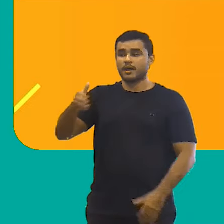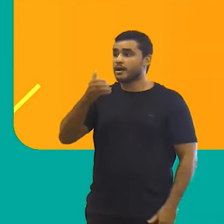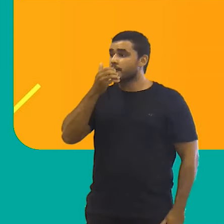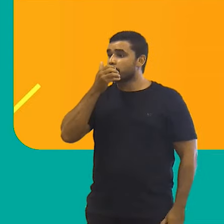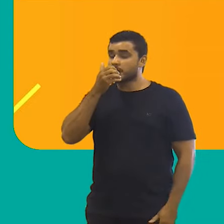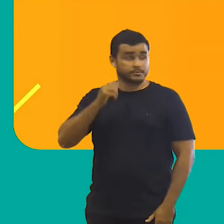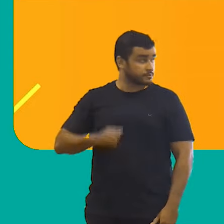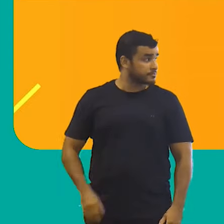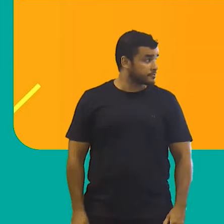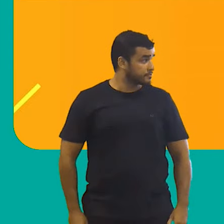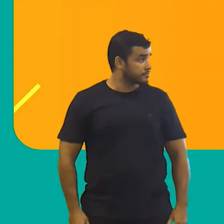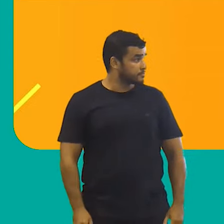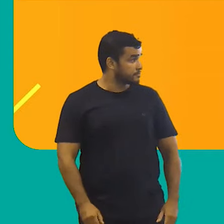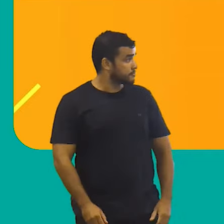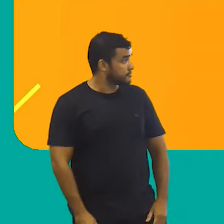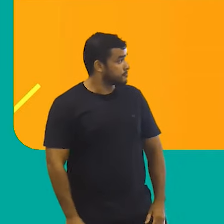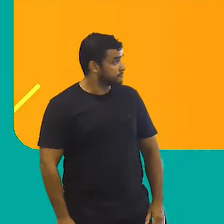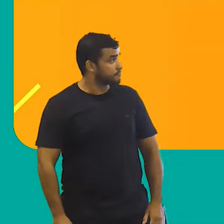interferir.